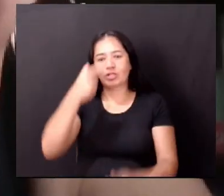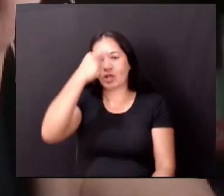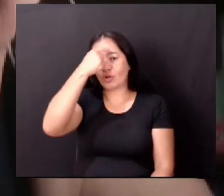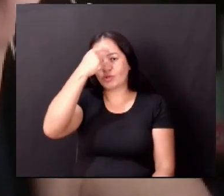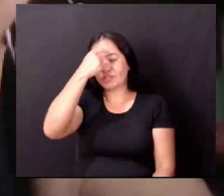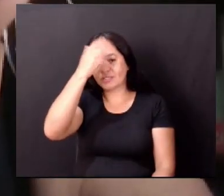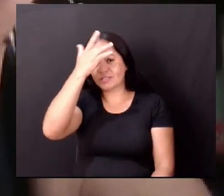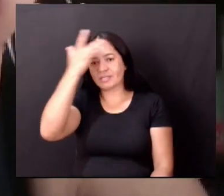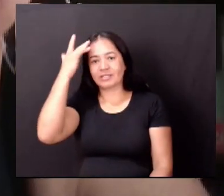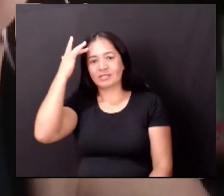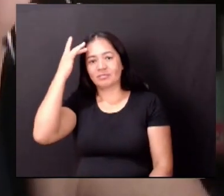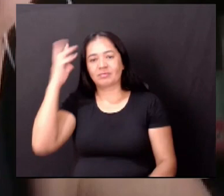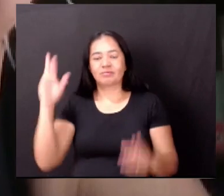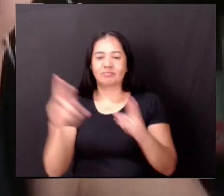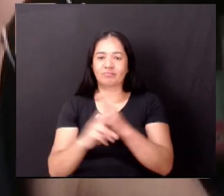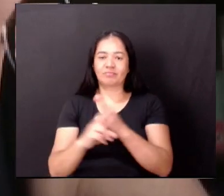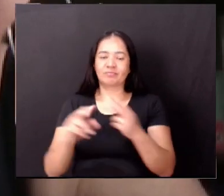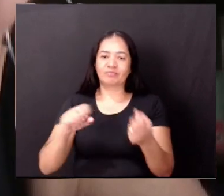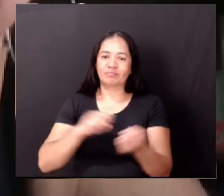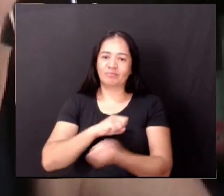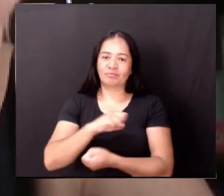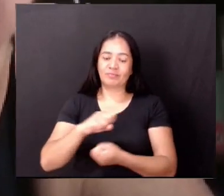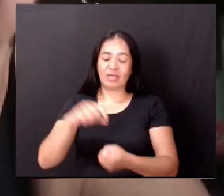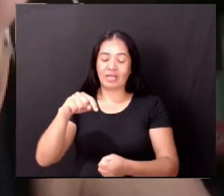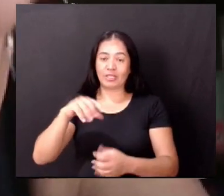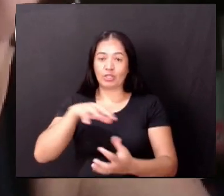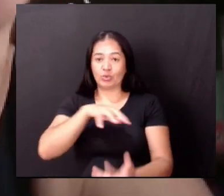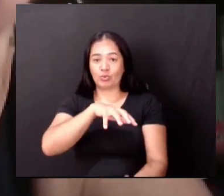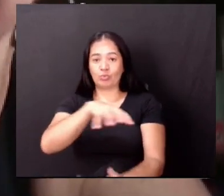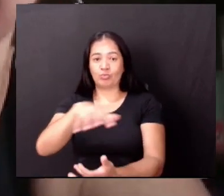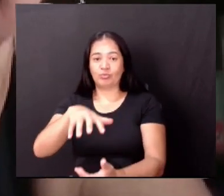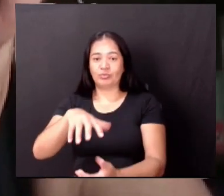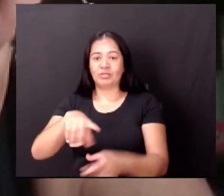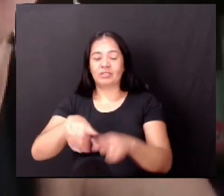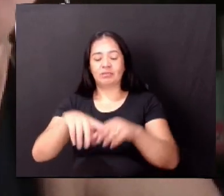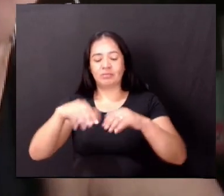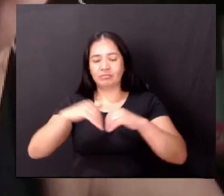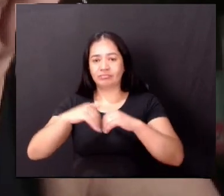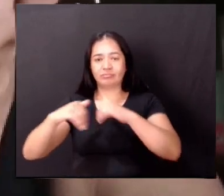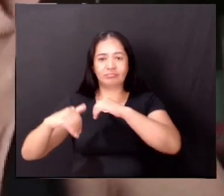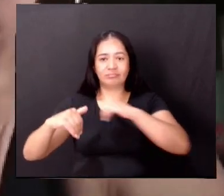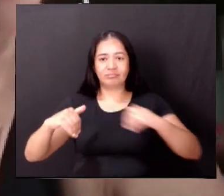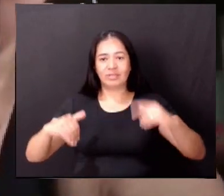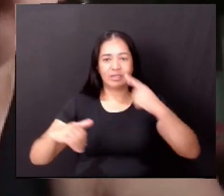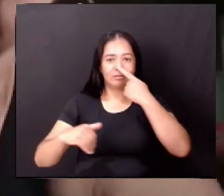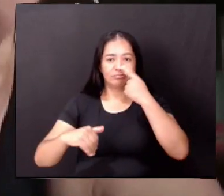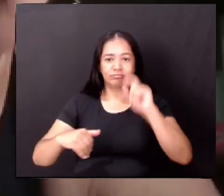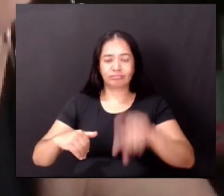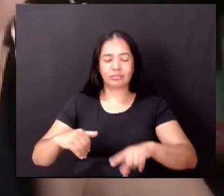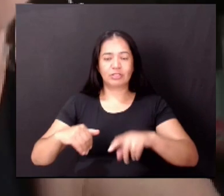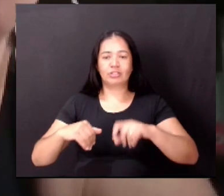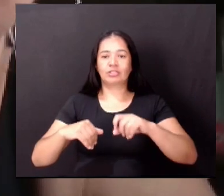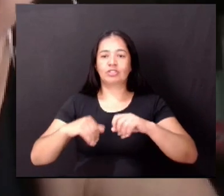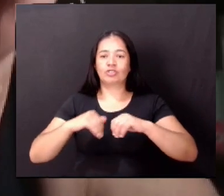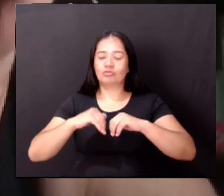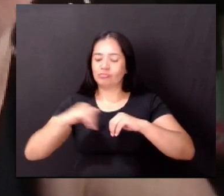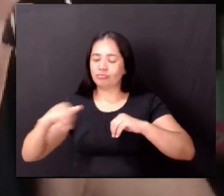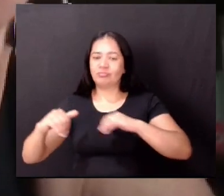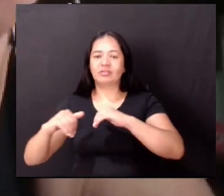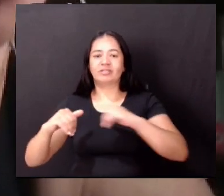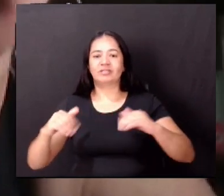uma melhoria da consciência das pessoas em relação à sustentabilidade no planeta e na separação do lixo a